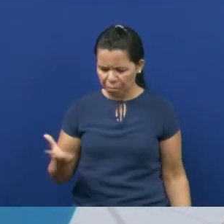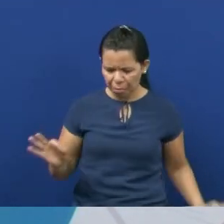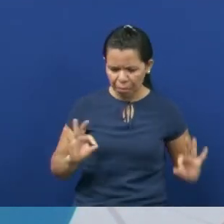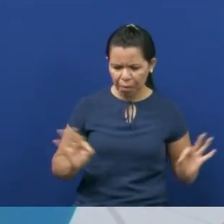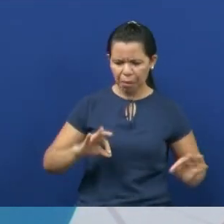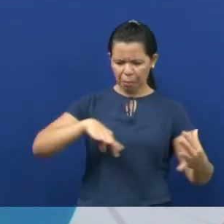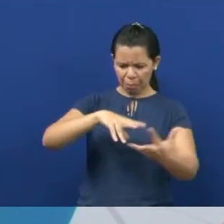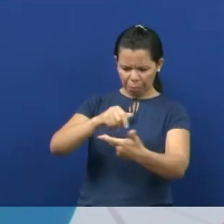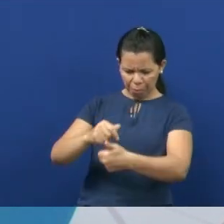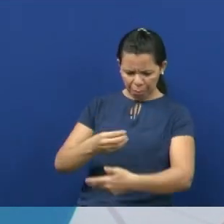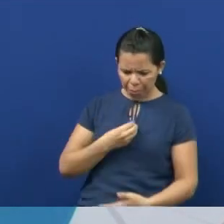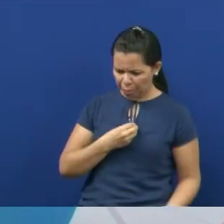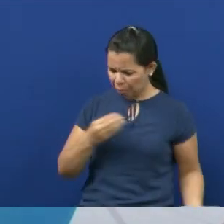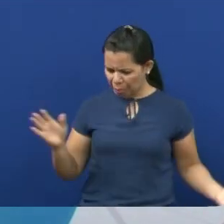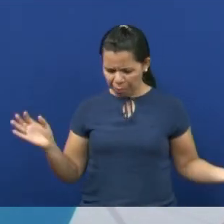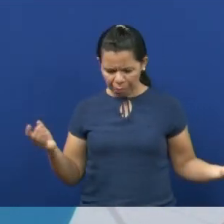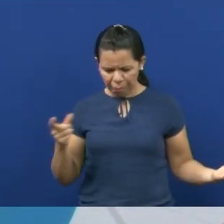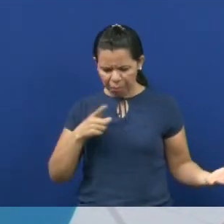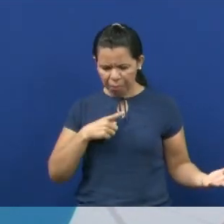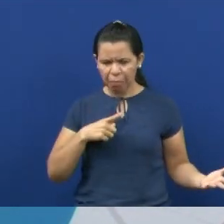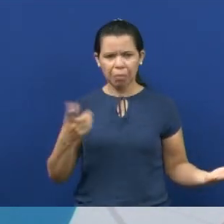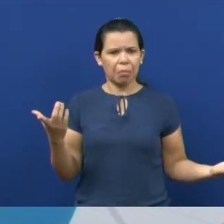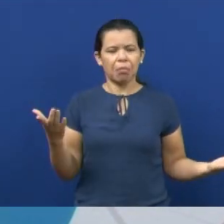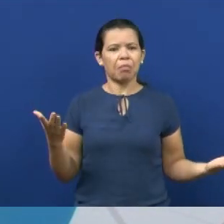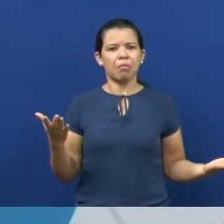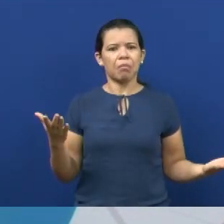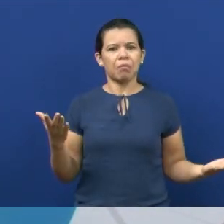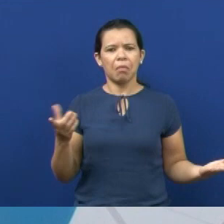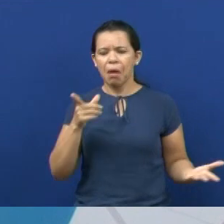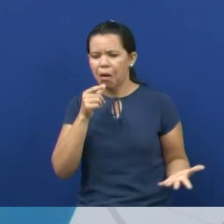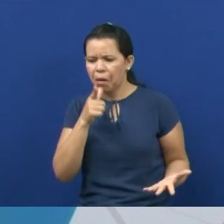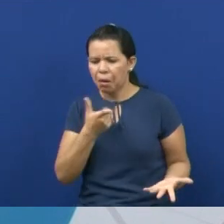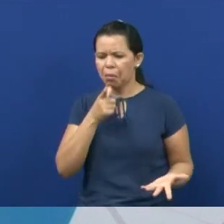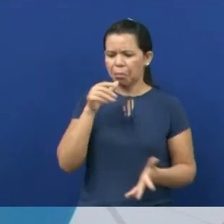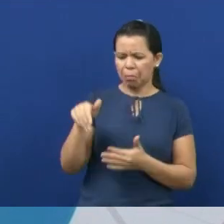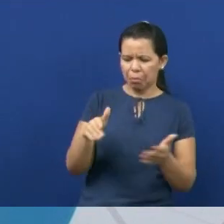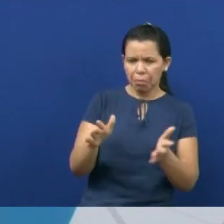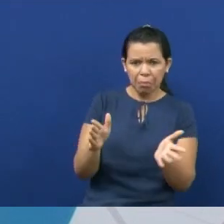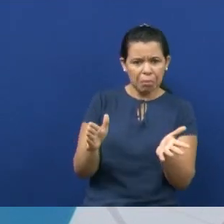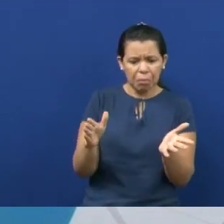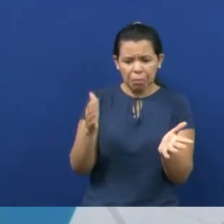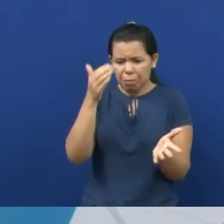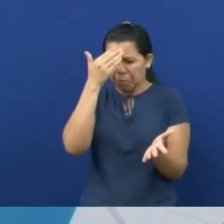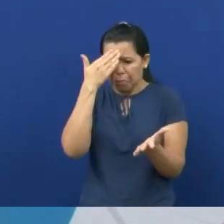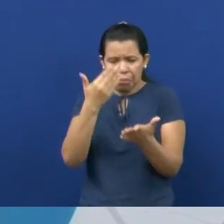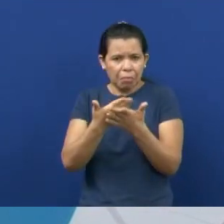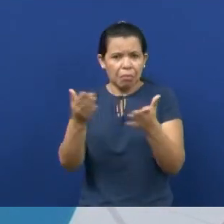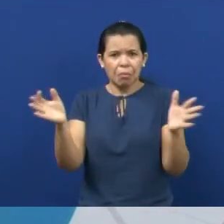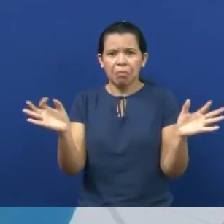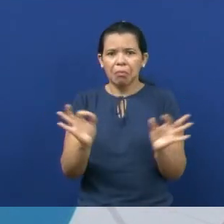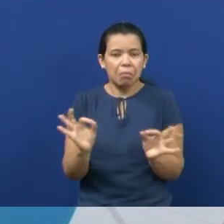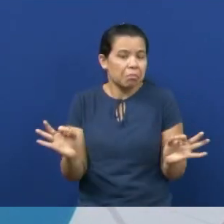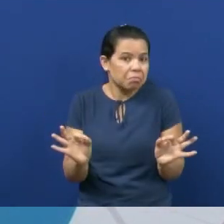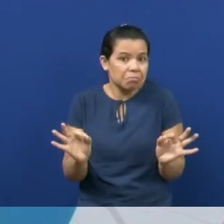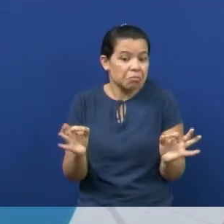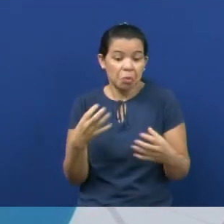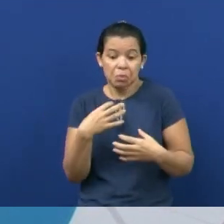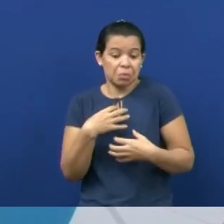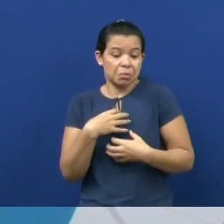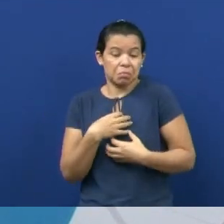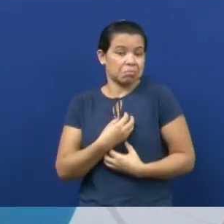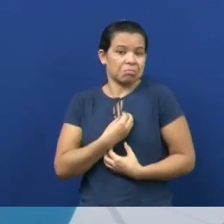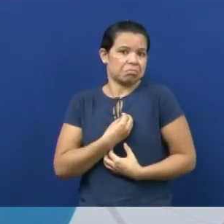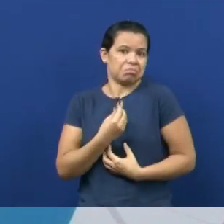das coisas, da água, do rio. Ele não acredita em nada. E dentro desse panorama é uma filosofia de vida.